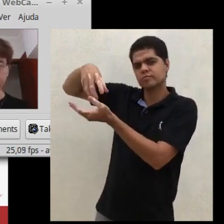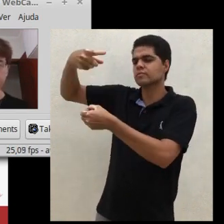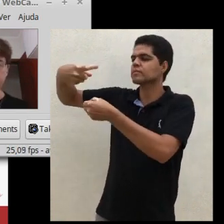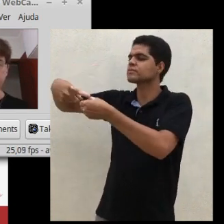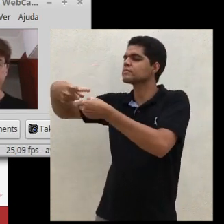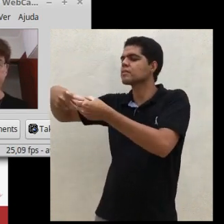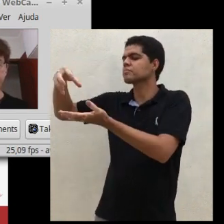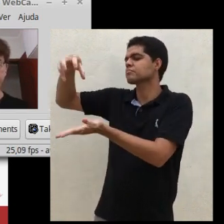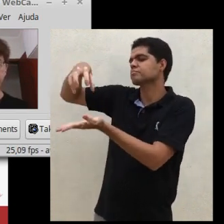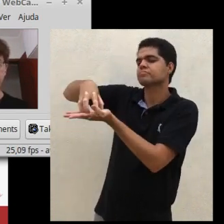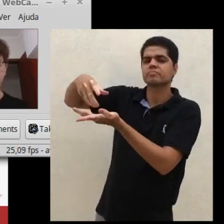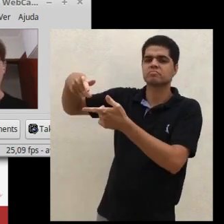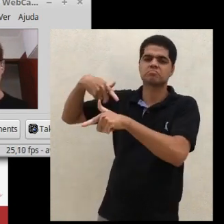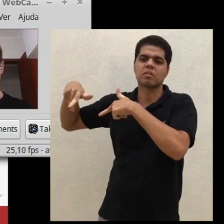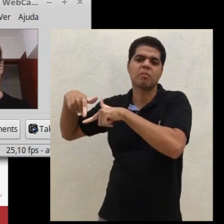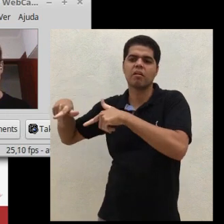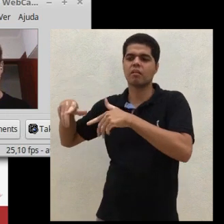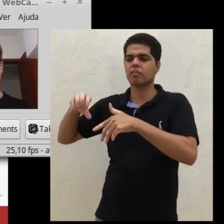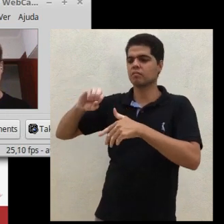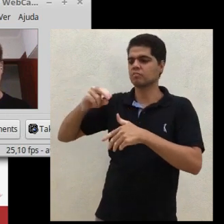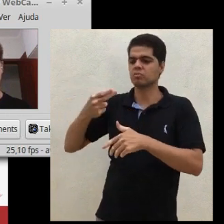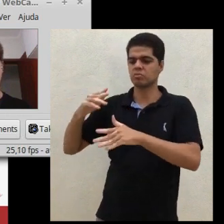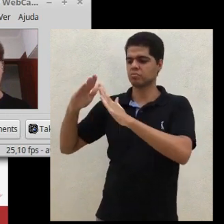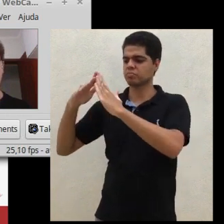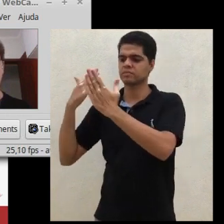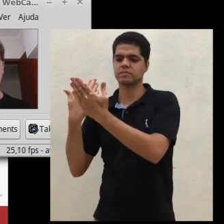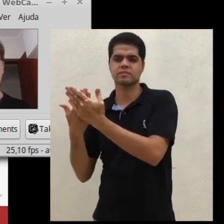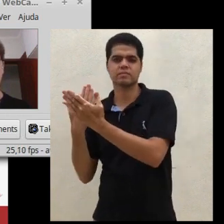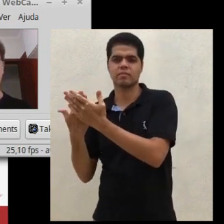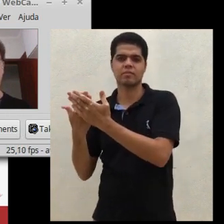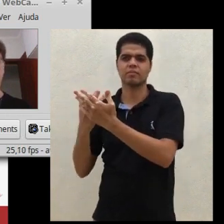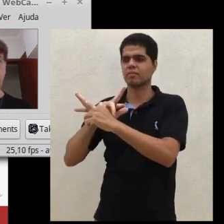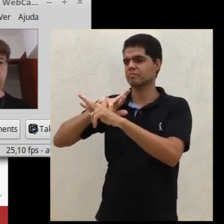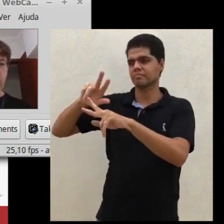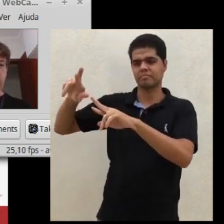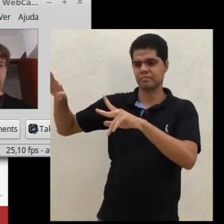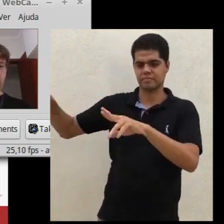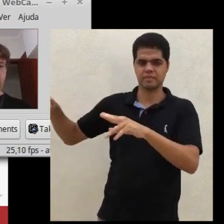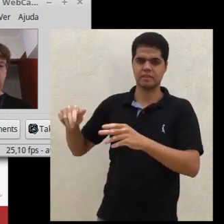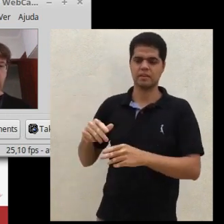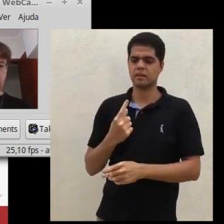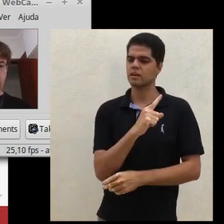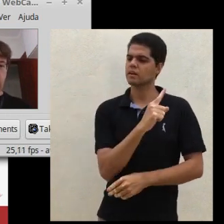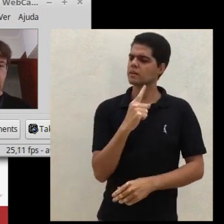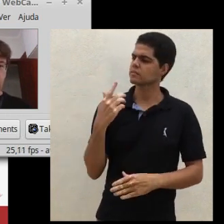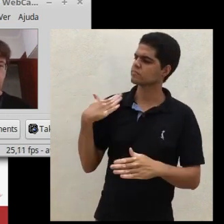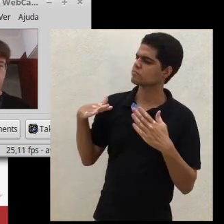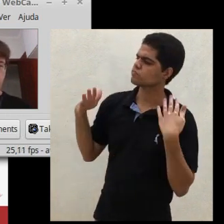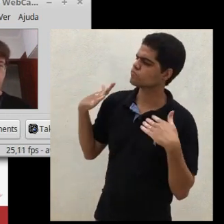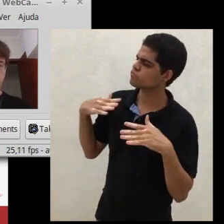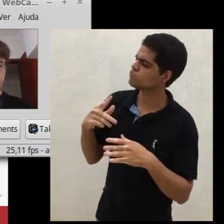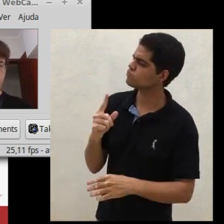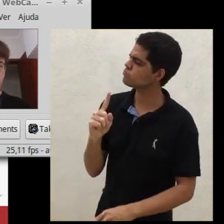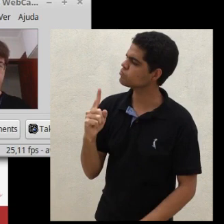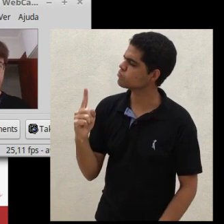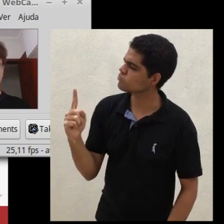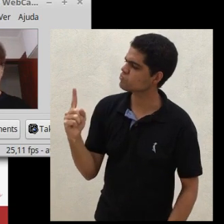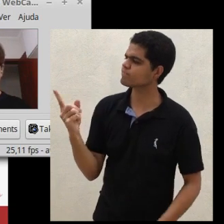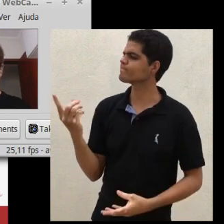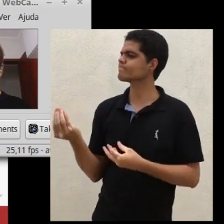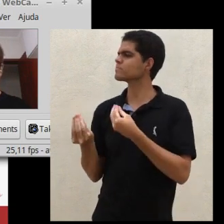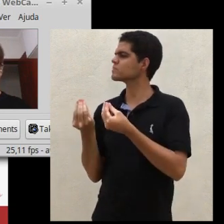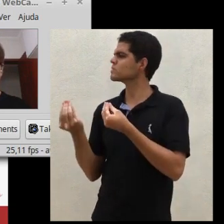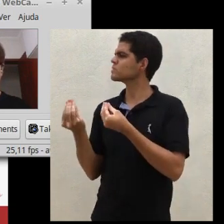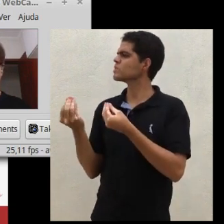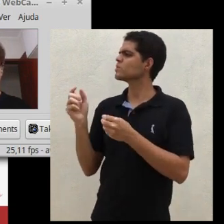cidade, né? Ou vai até para o seu trabalho, para a sua escola, e aí você começa a